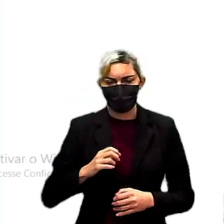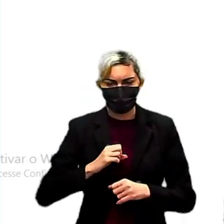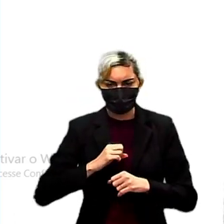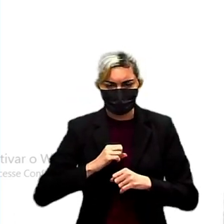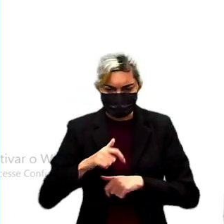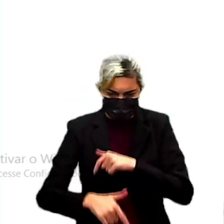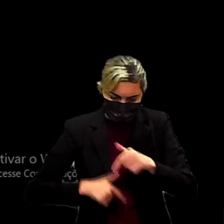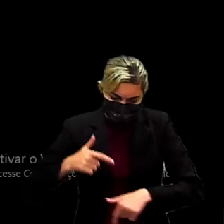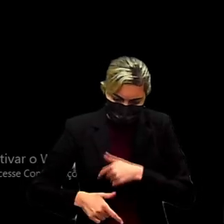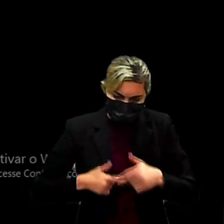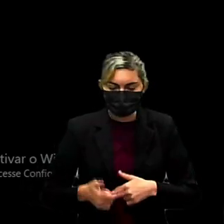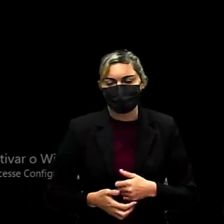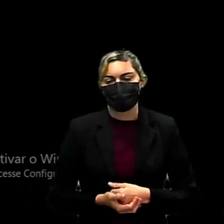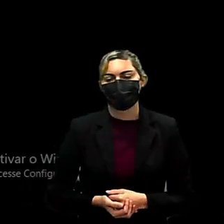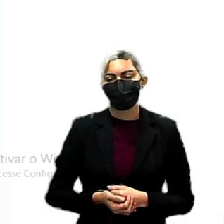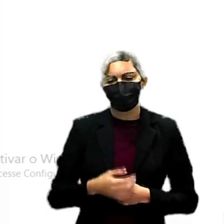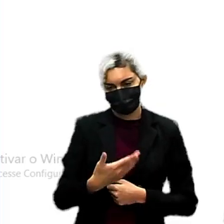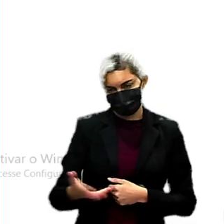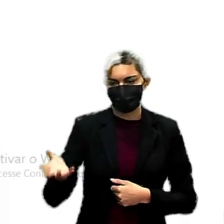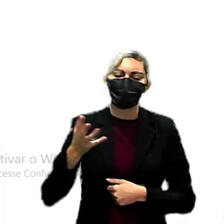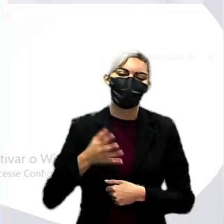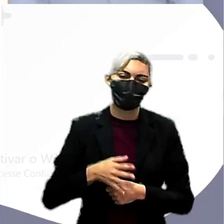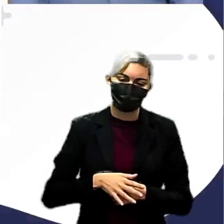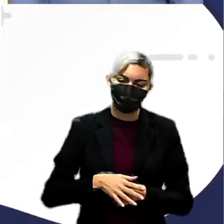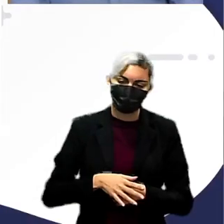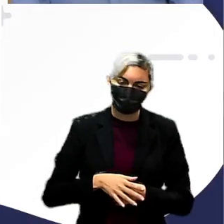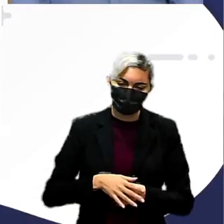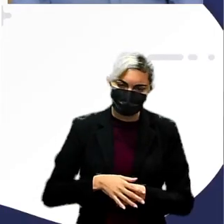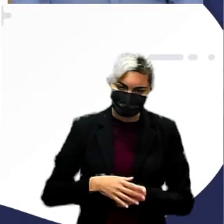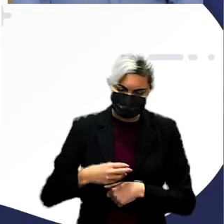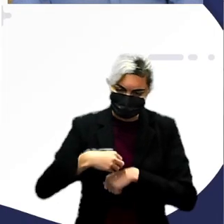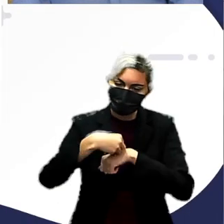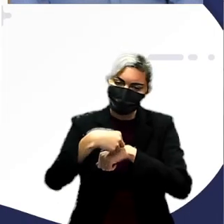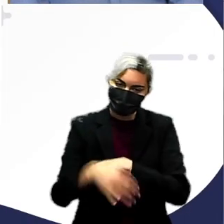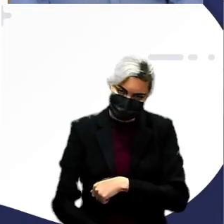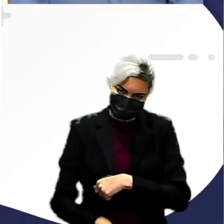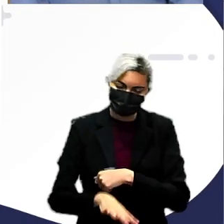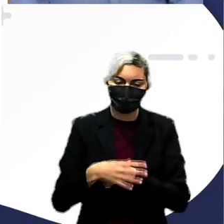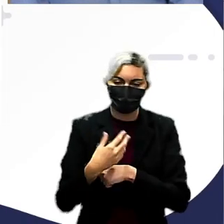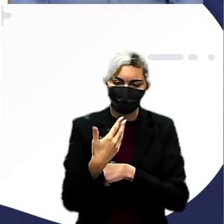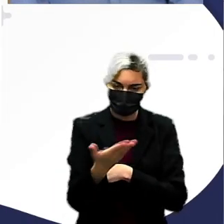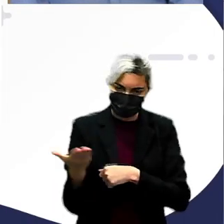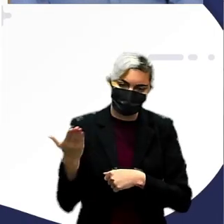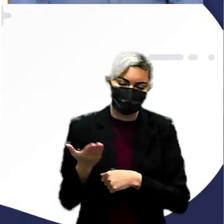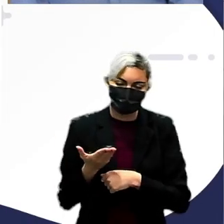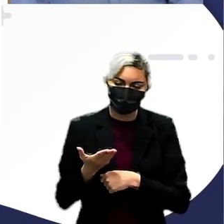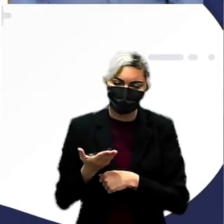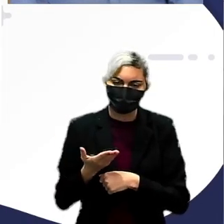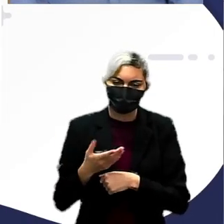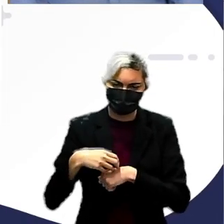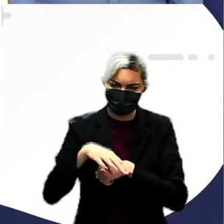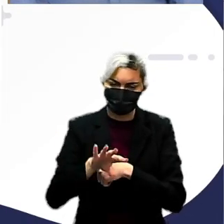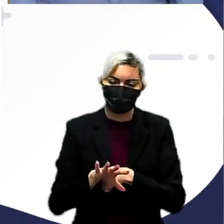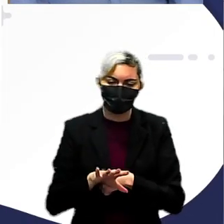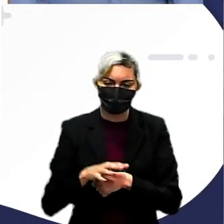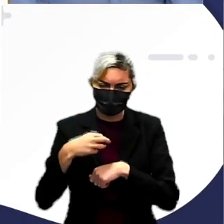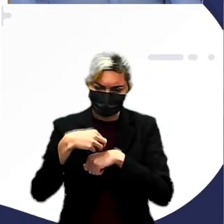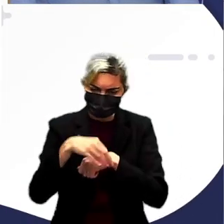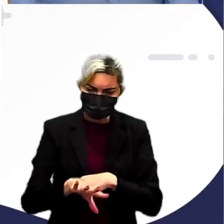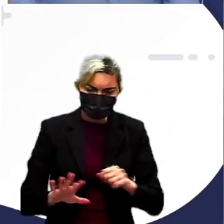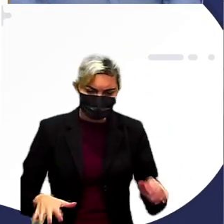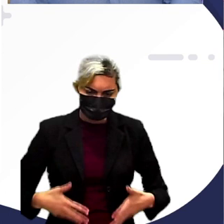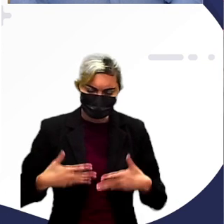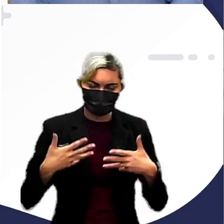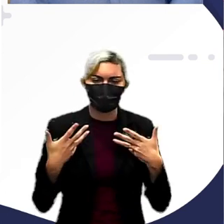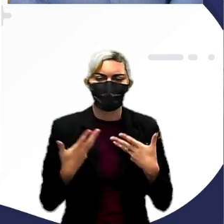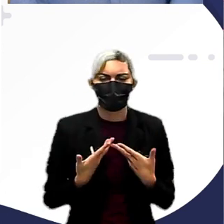correndo, né? Essa é a nossa mensagem que eu queria deixar aqui para vocês, uma mensagem de